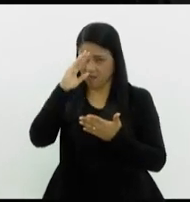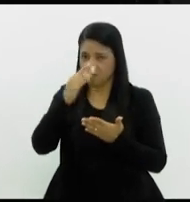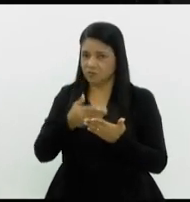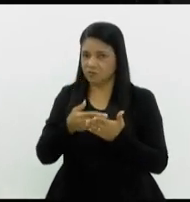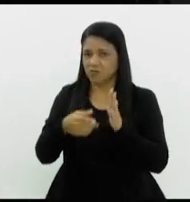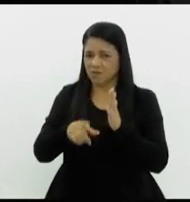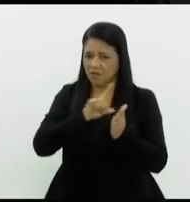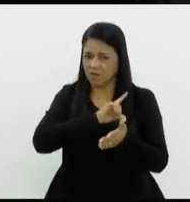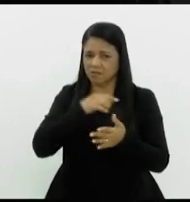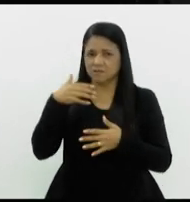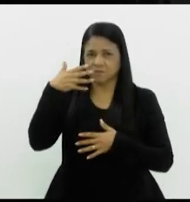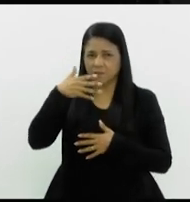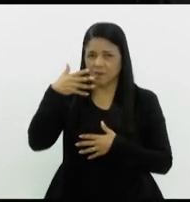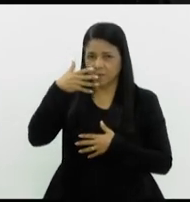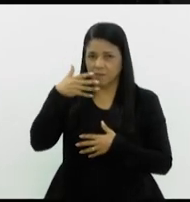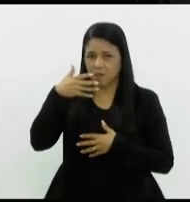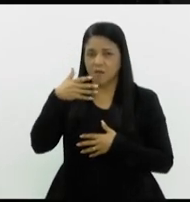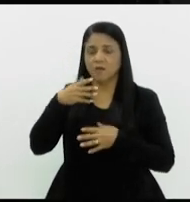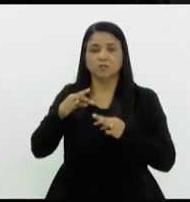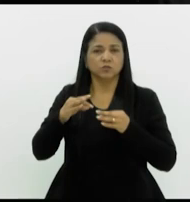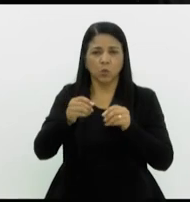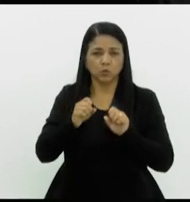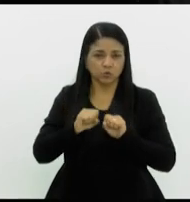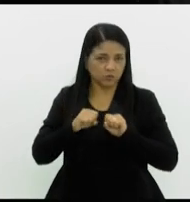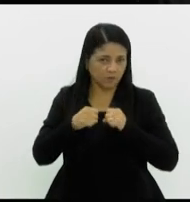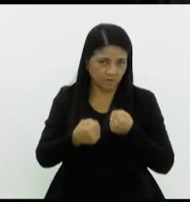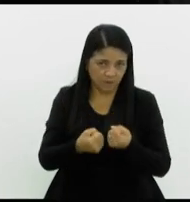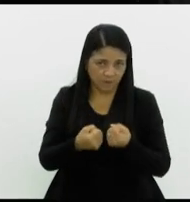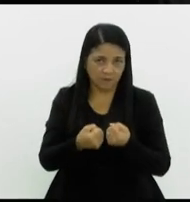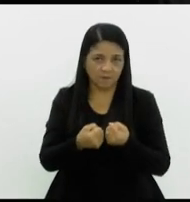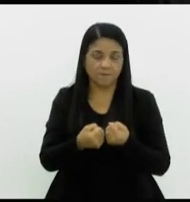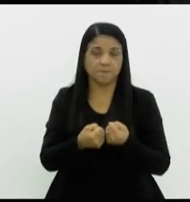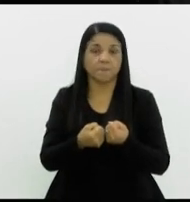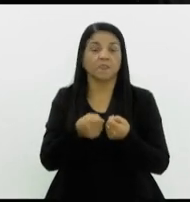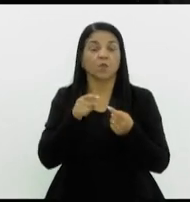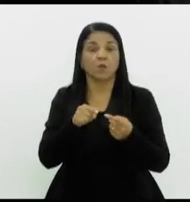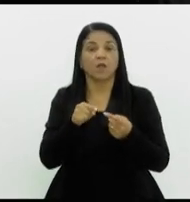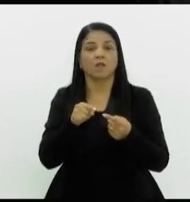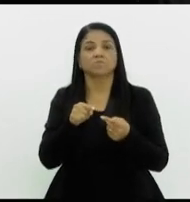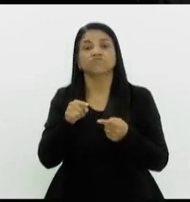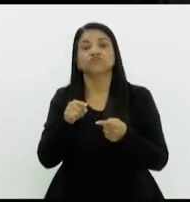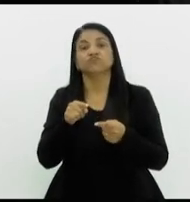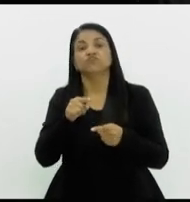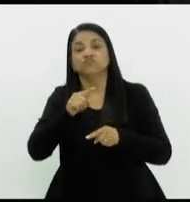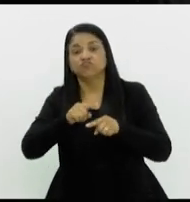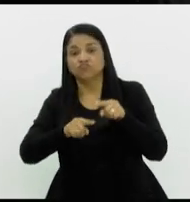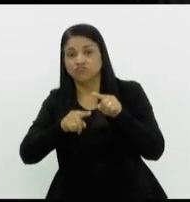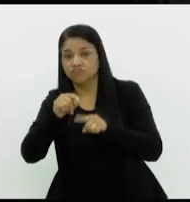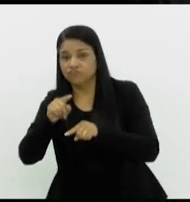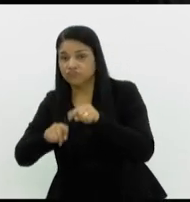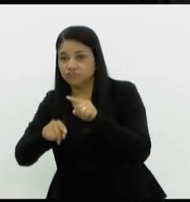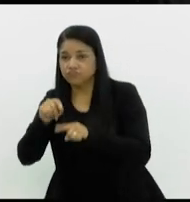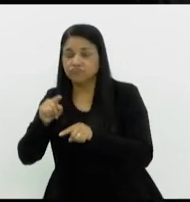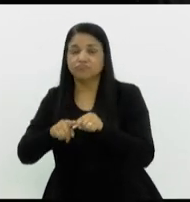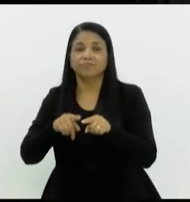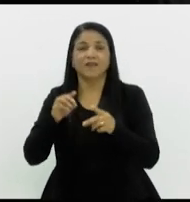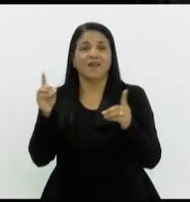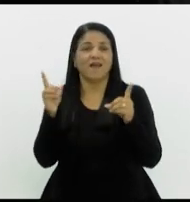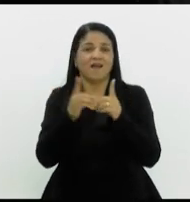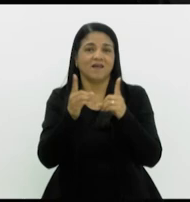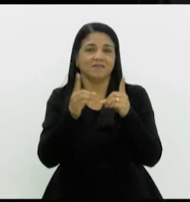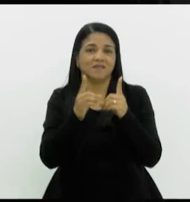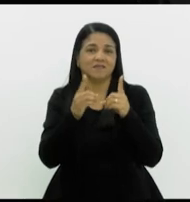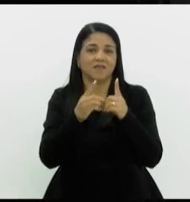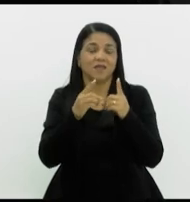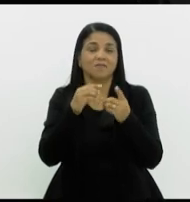antecederam, todos eles defendem isso, mas sim uma ferramenta crucial para atender as